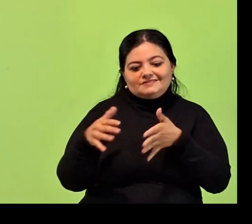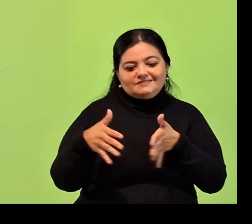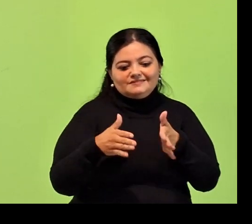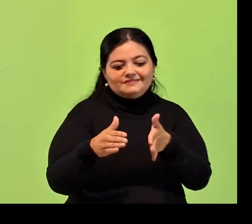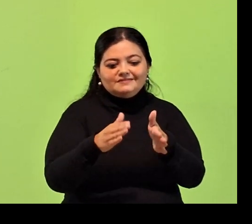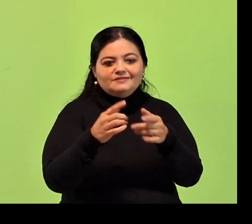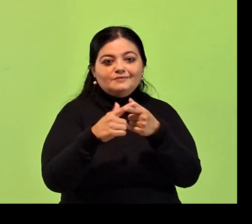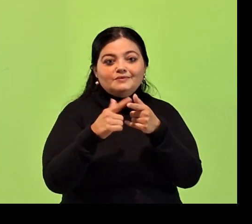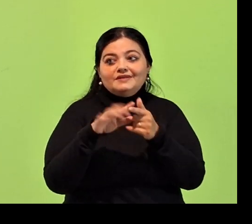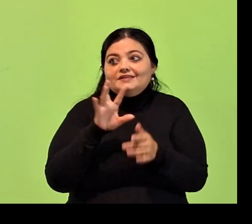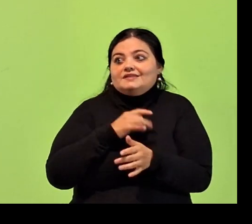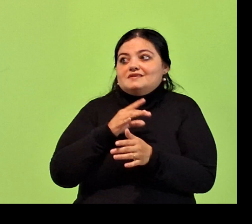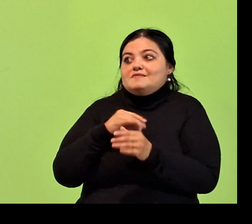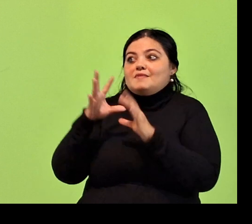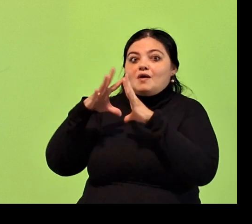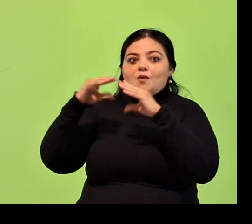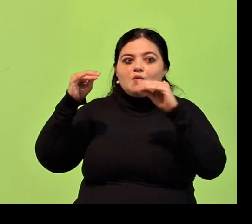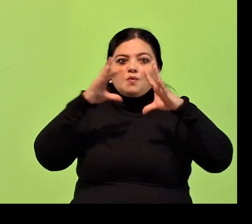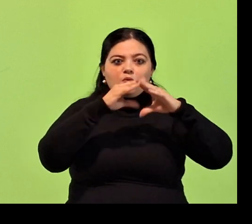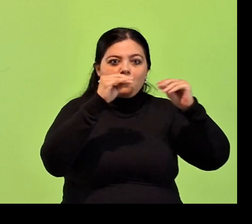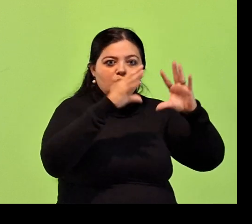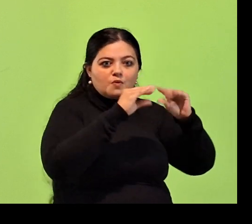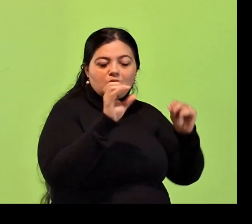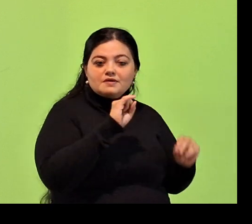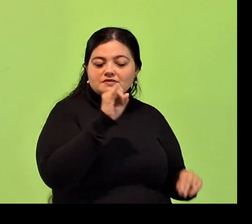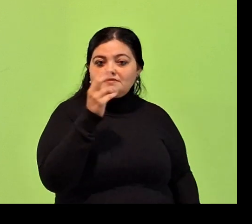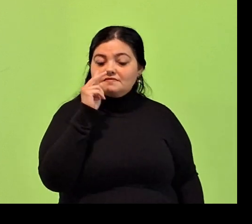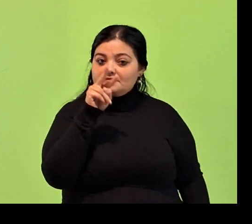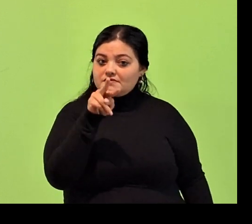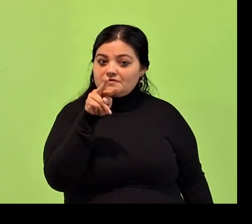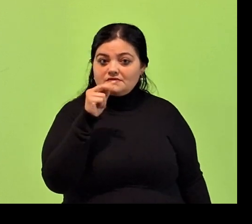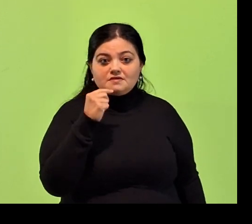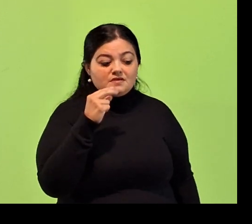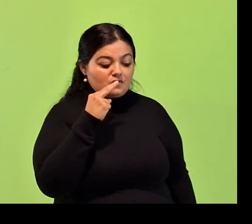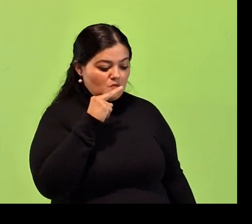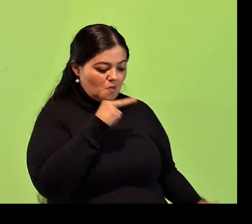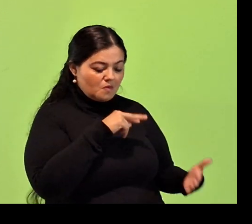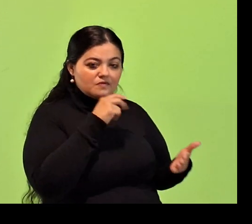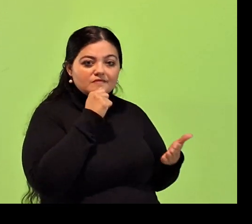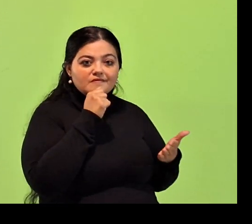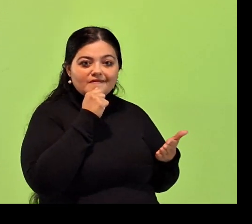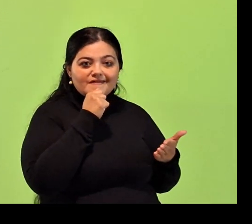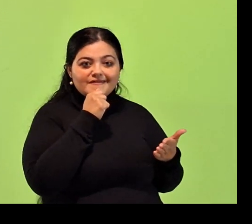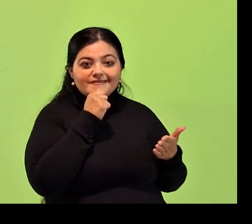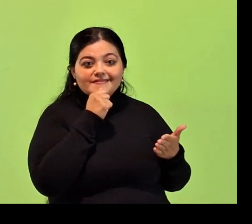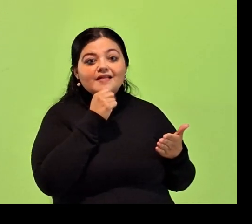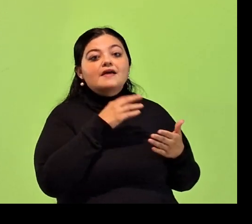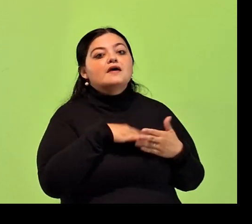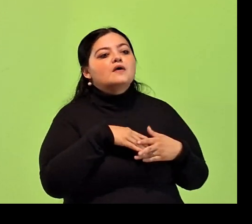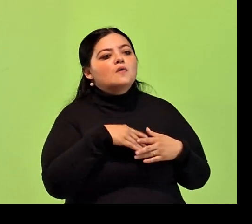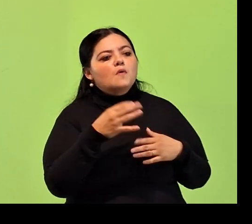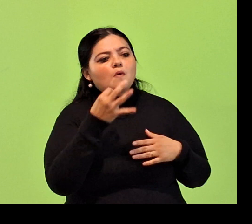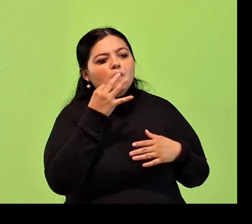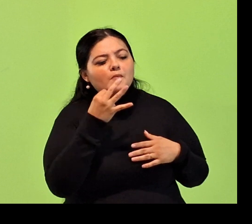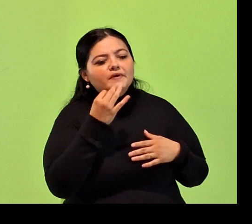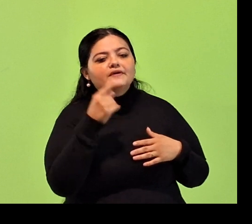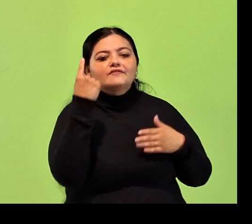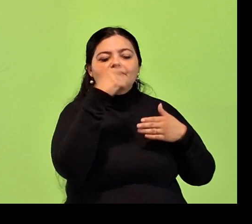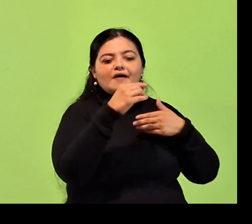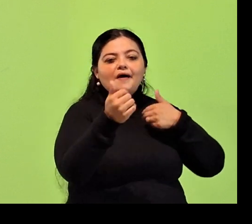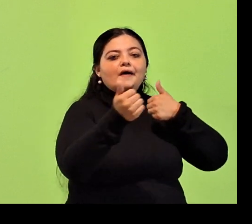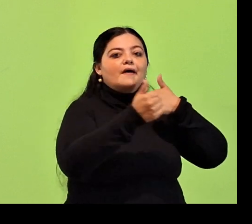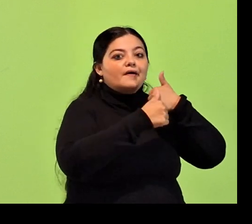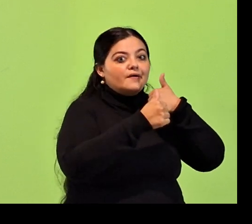ar. Se você não viu essa performance, eu sugiro muito que vá lá curtir